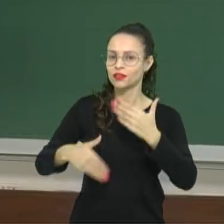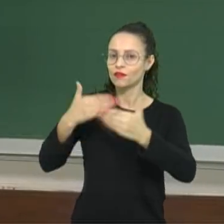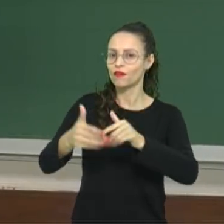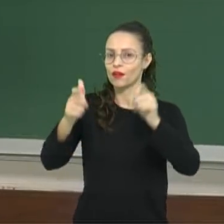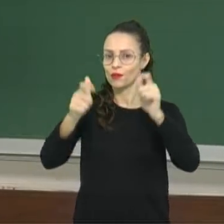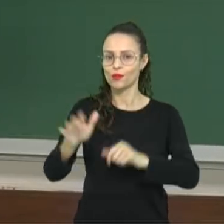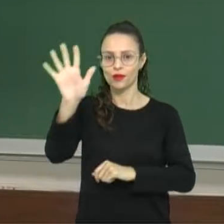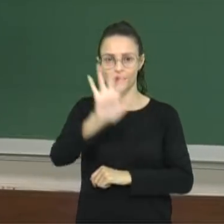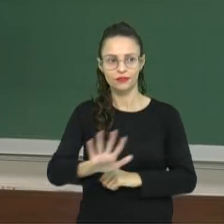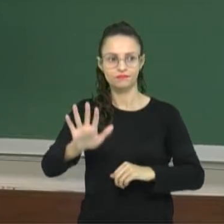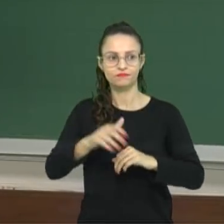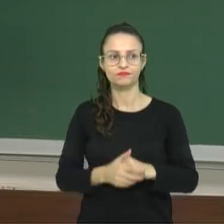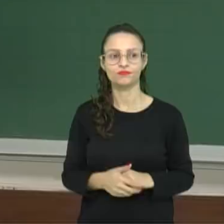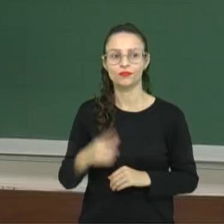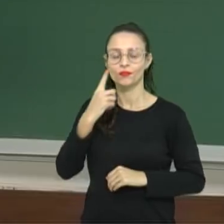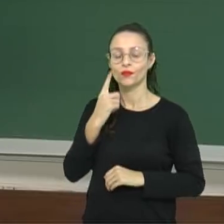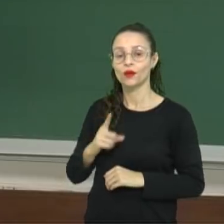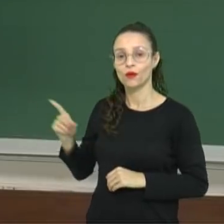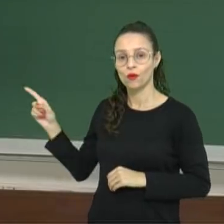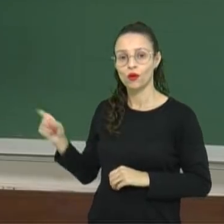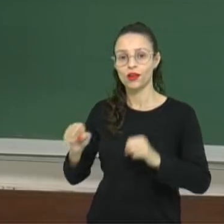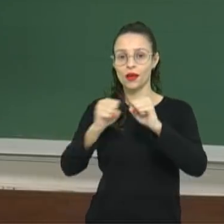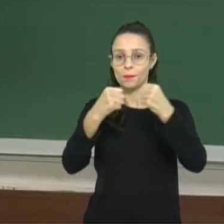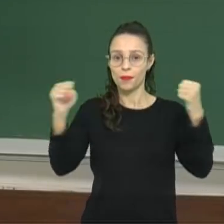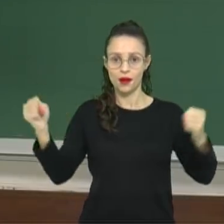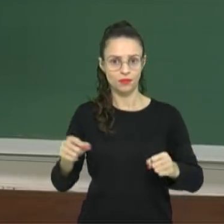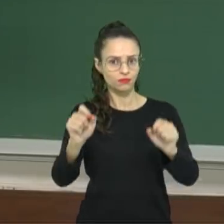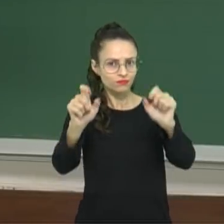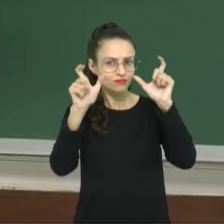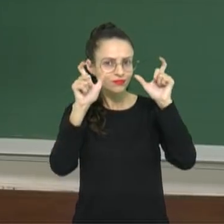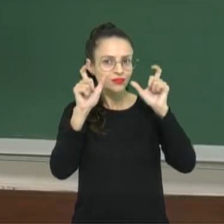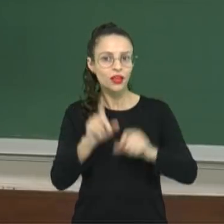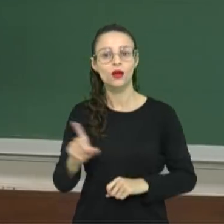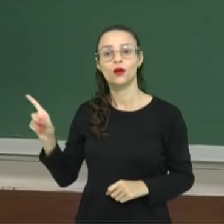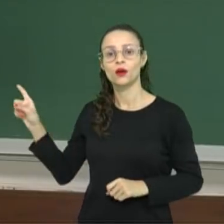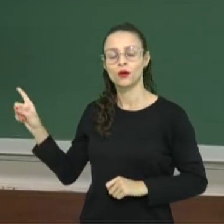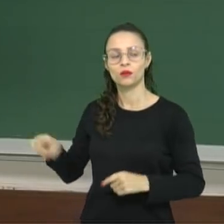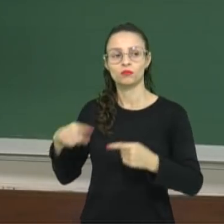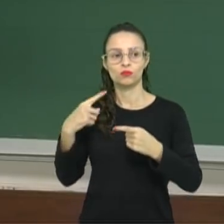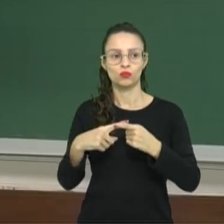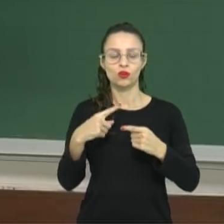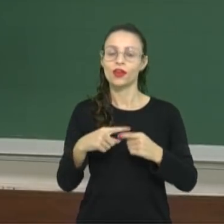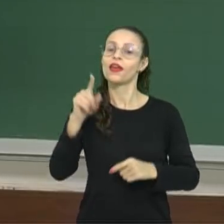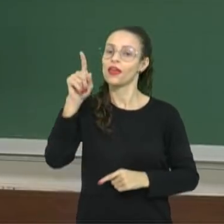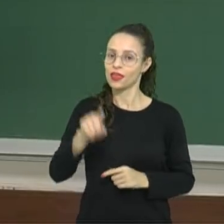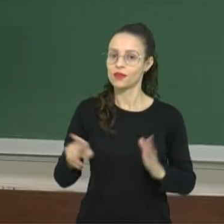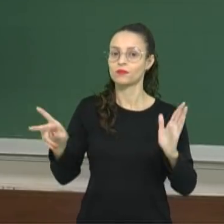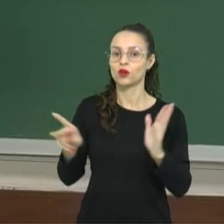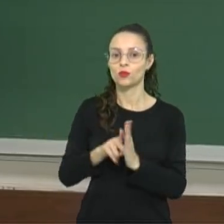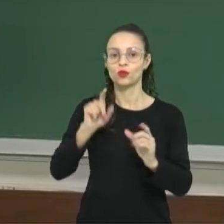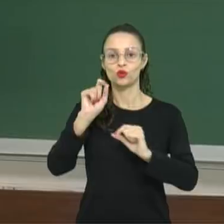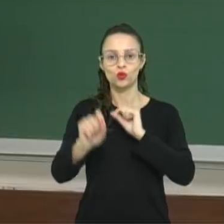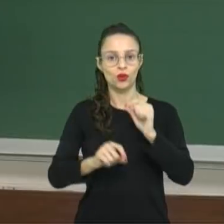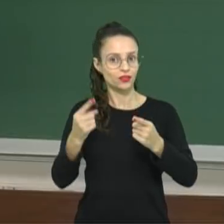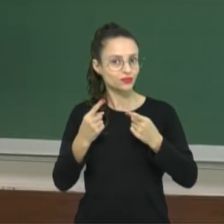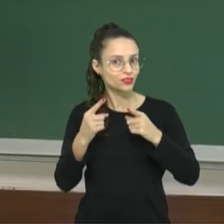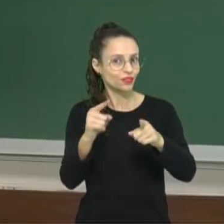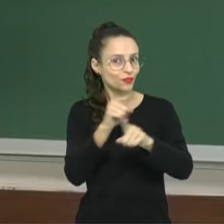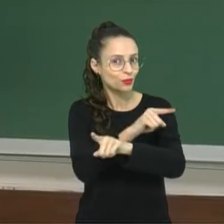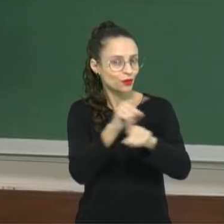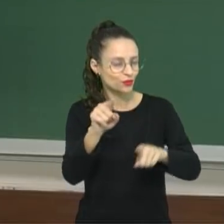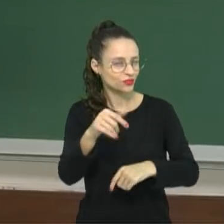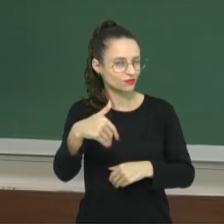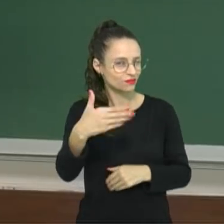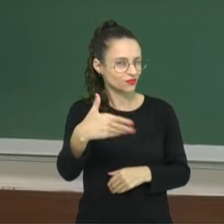né? Aí aqui o mapa, justamente, fiquem ligados nesse mapa. Por quê? Porque ele faz parte lá da ideia do nosso desafio que a